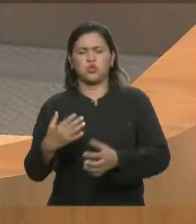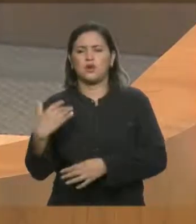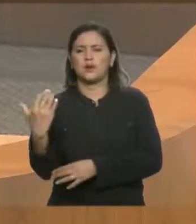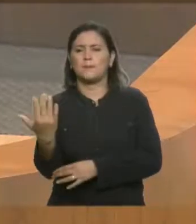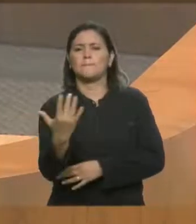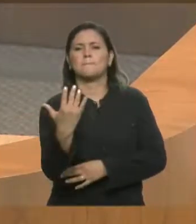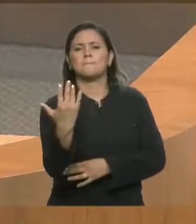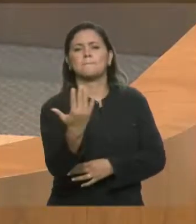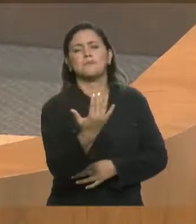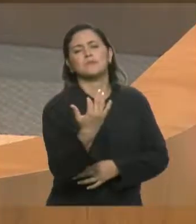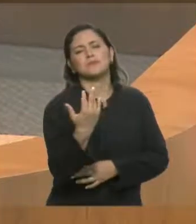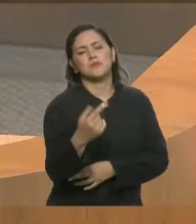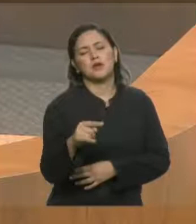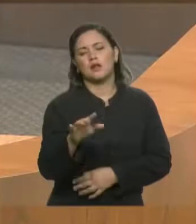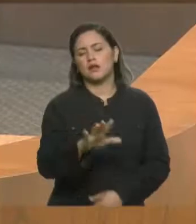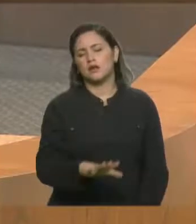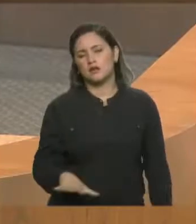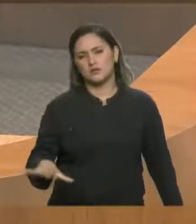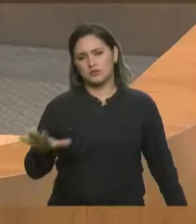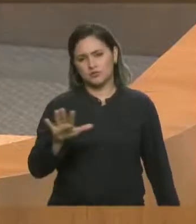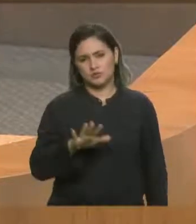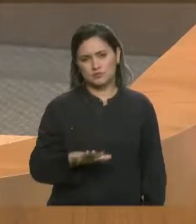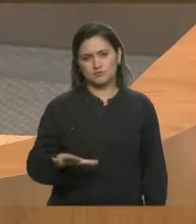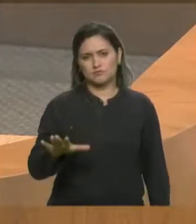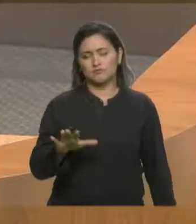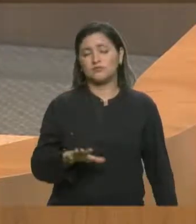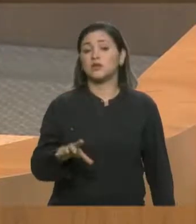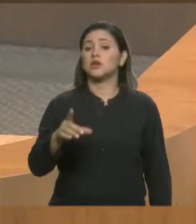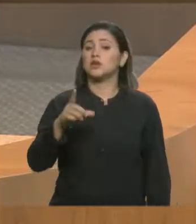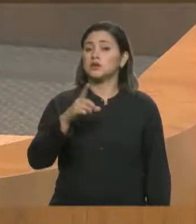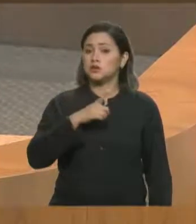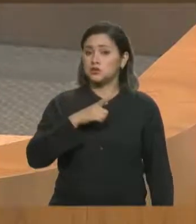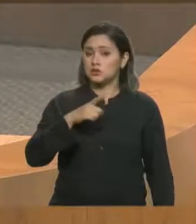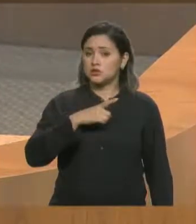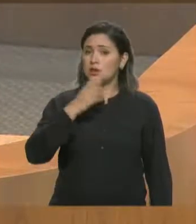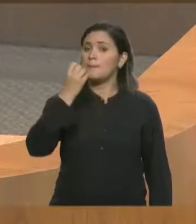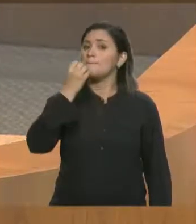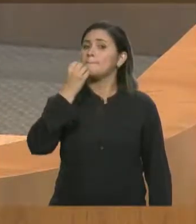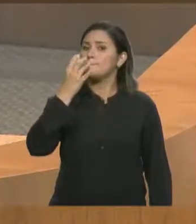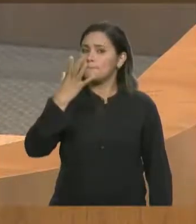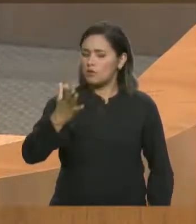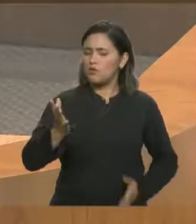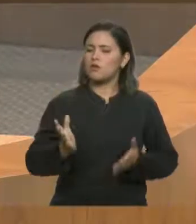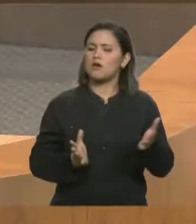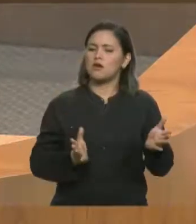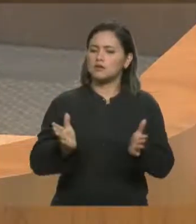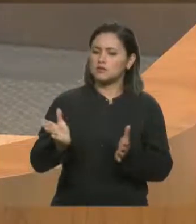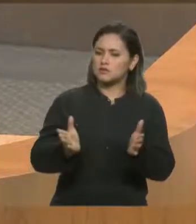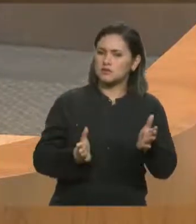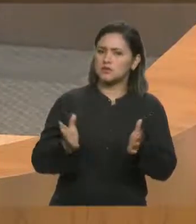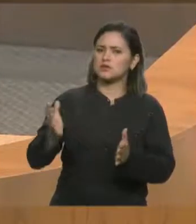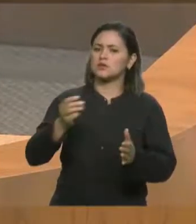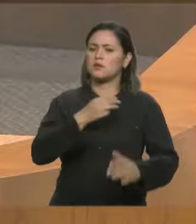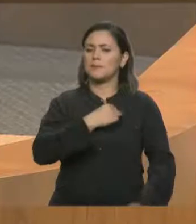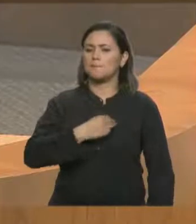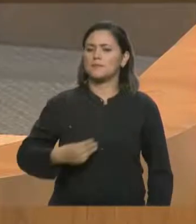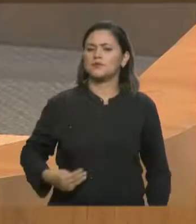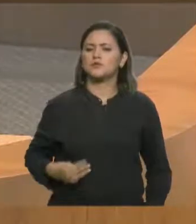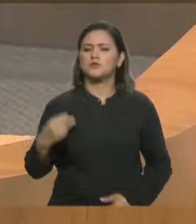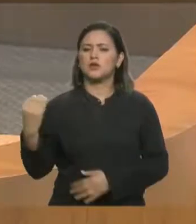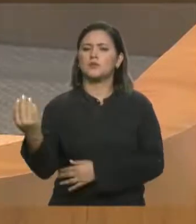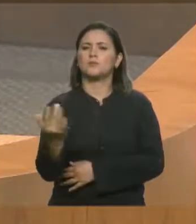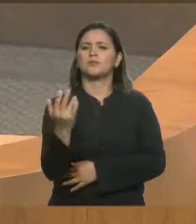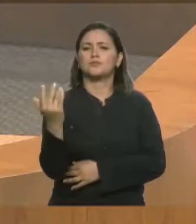época nós tínhamos um bom acesso ao Ministério do Meio Ambiente e tomamos